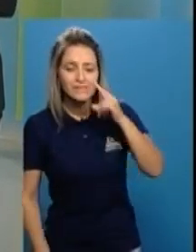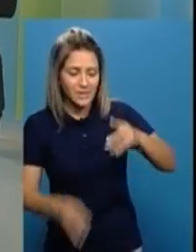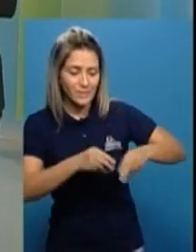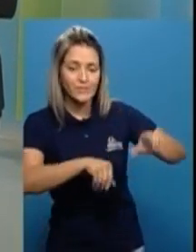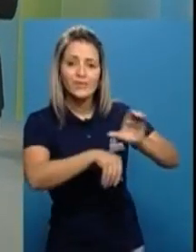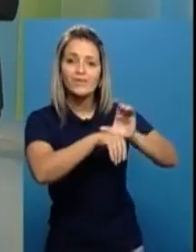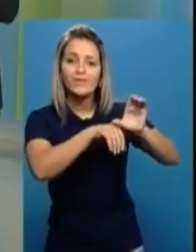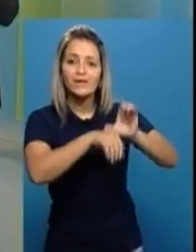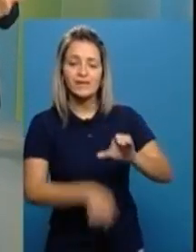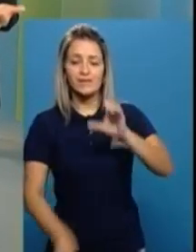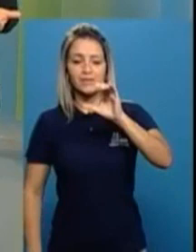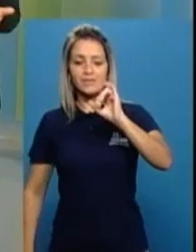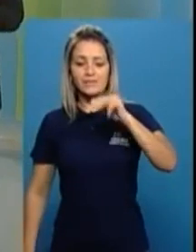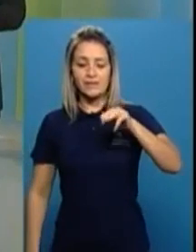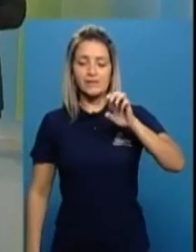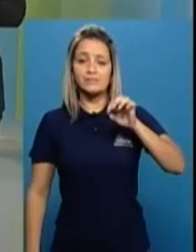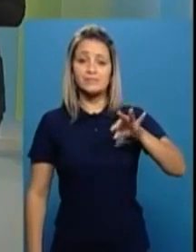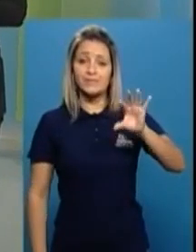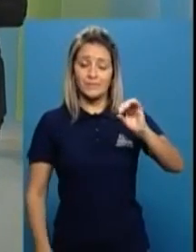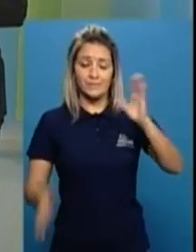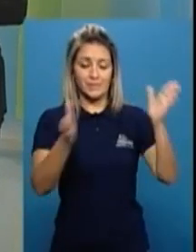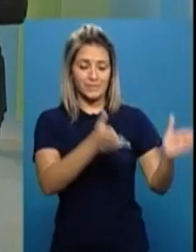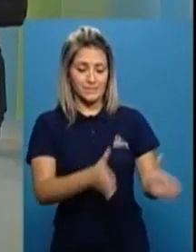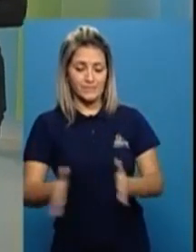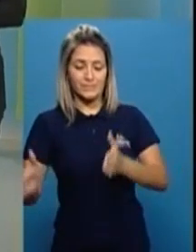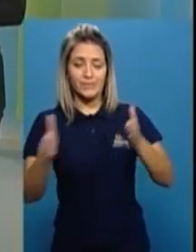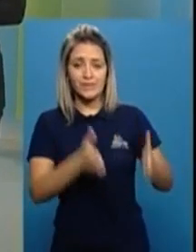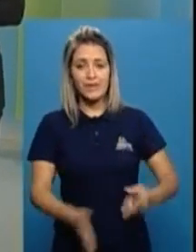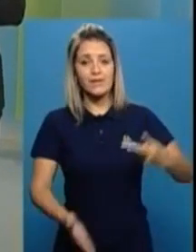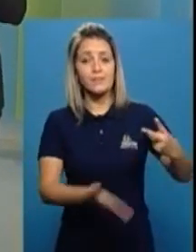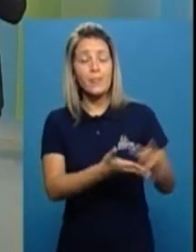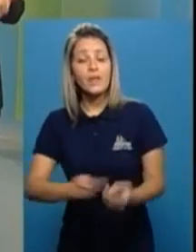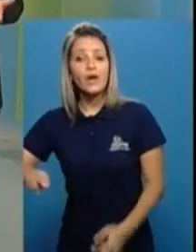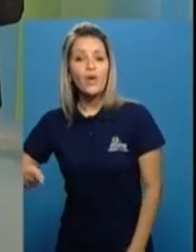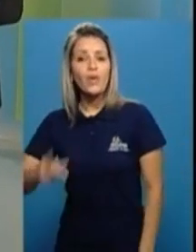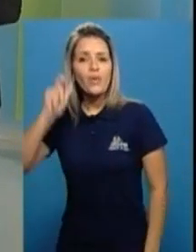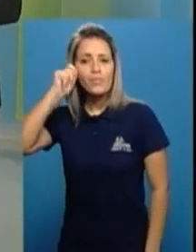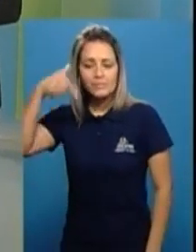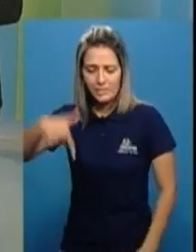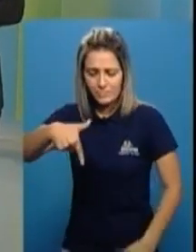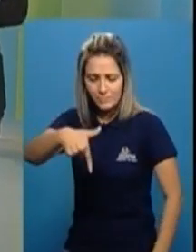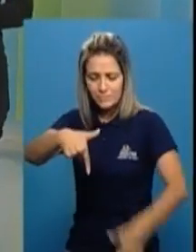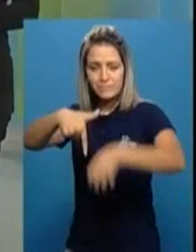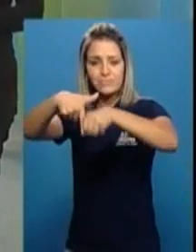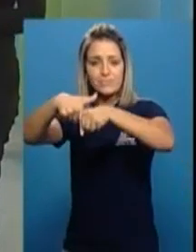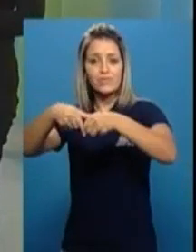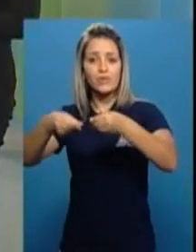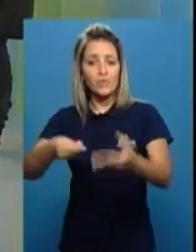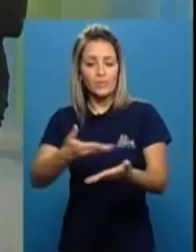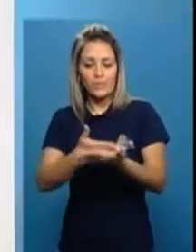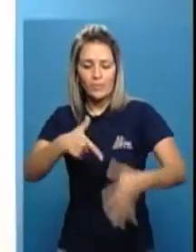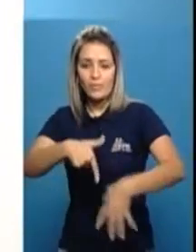contínua, ou o petróleo, onde a partir do momento que se inicia a extração, não para mais.